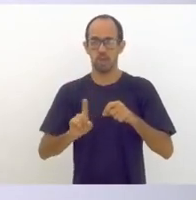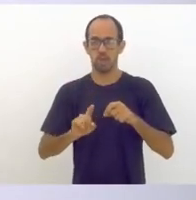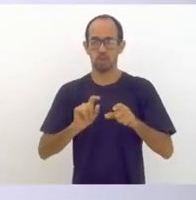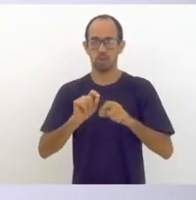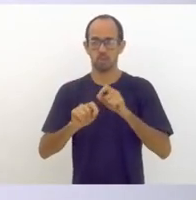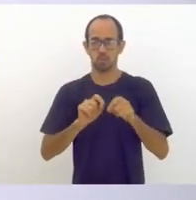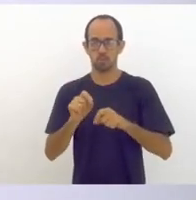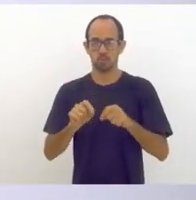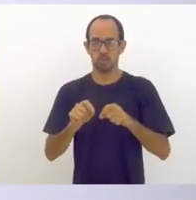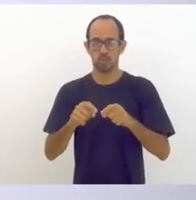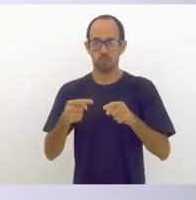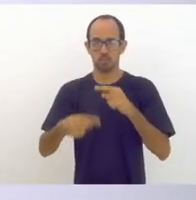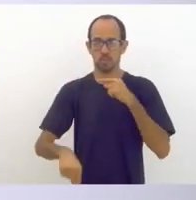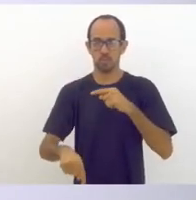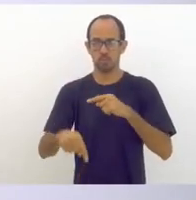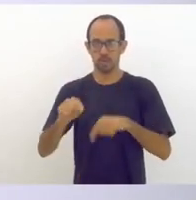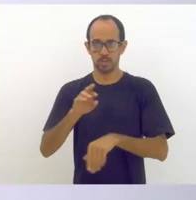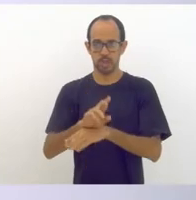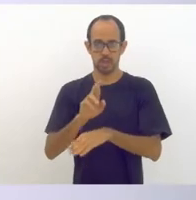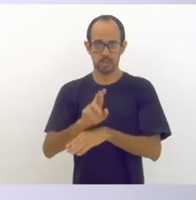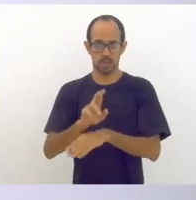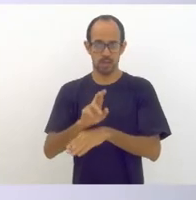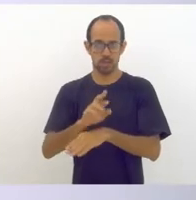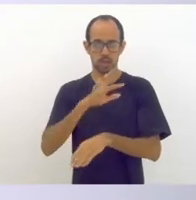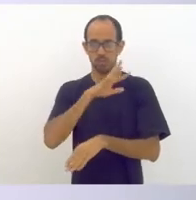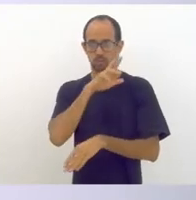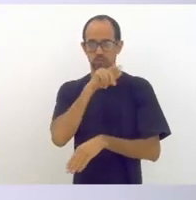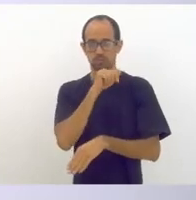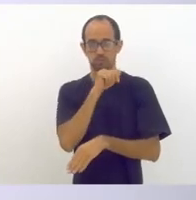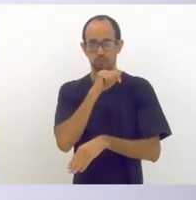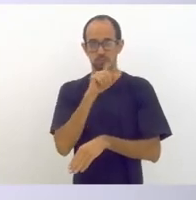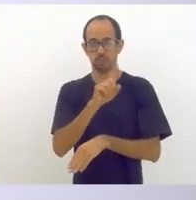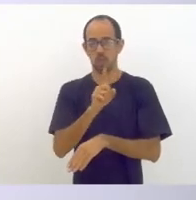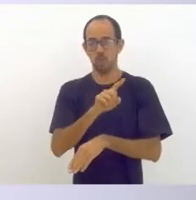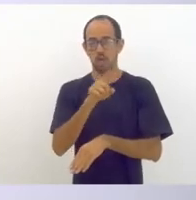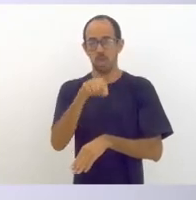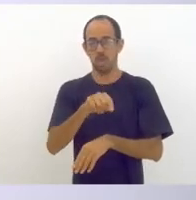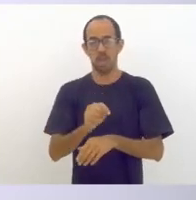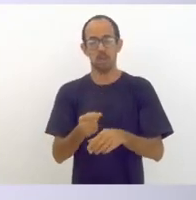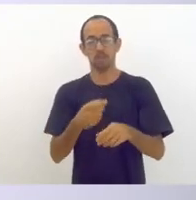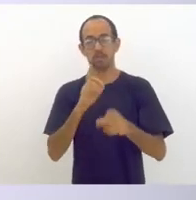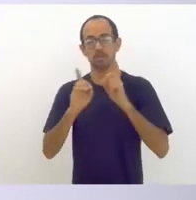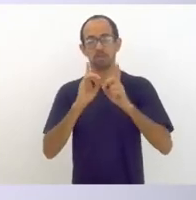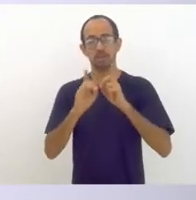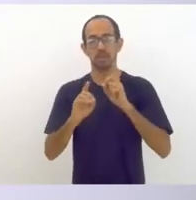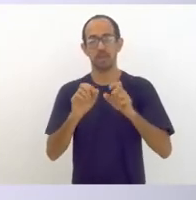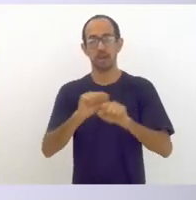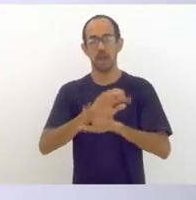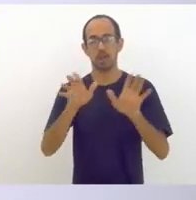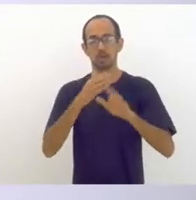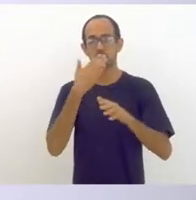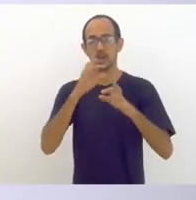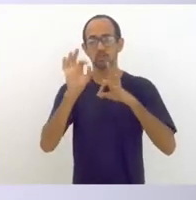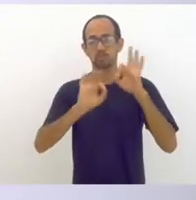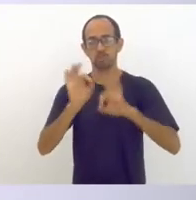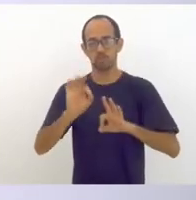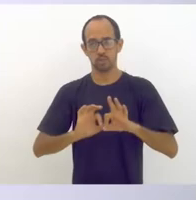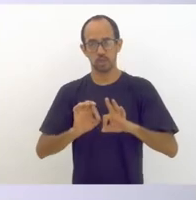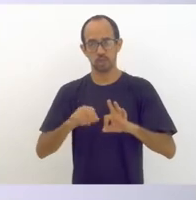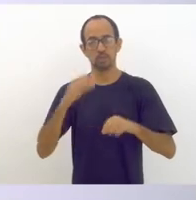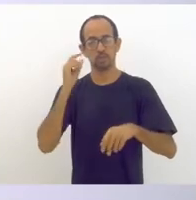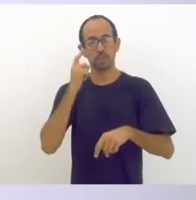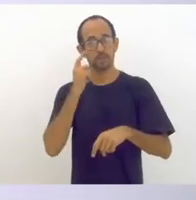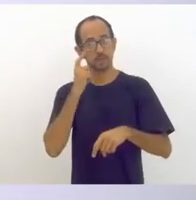essa reserva da vida silvestre, se debata claramente o que se tem de projeto para a região e se possa pensar, então, que medidas possam